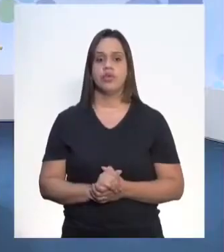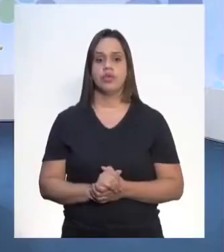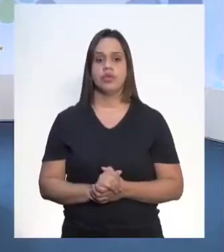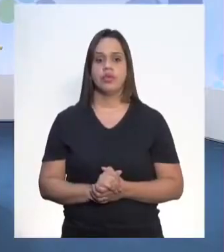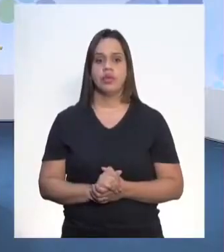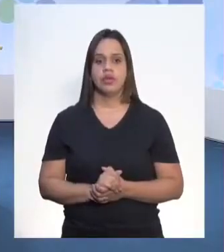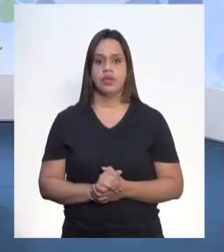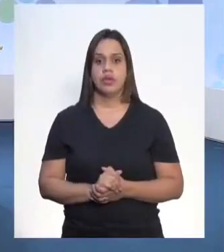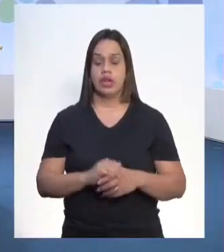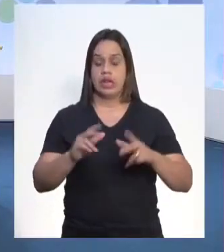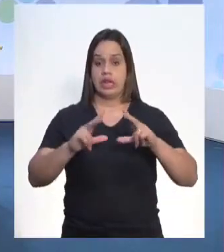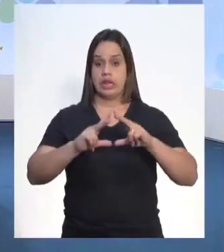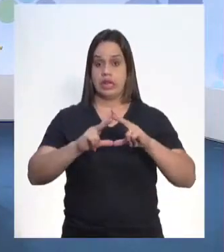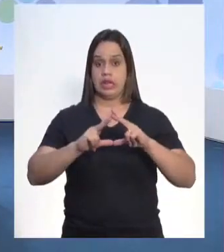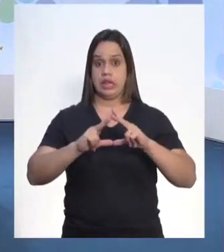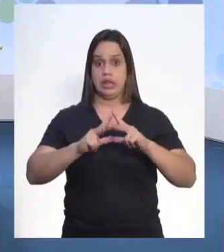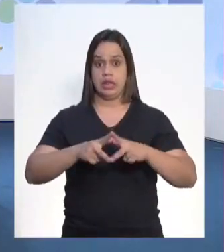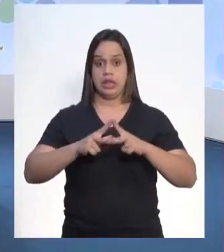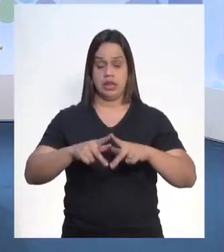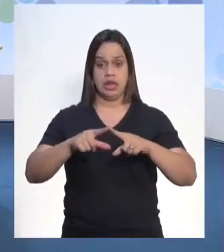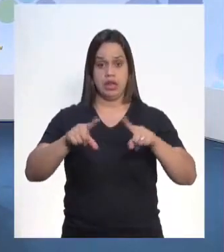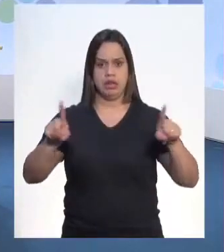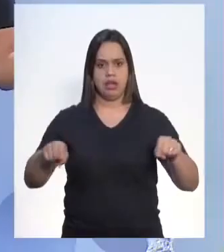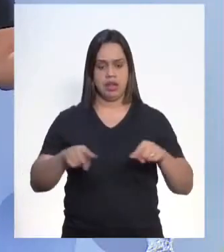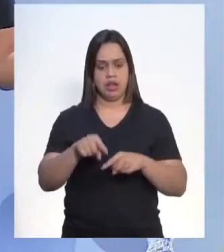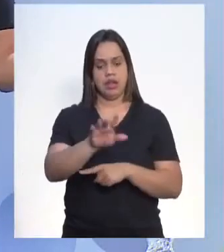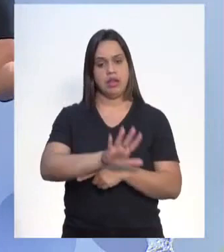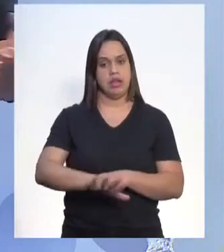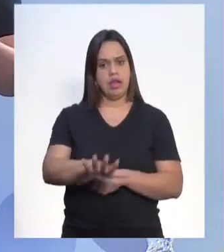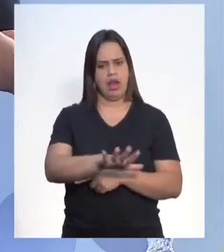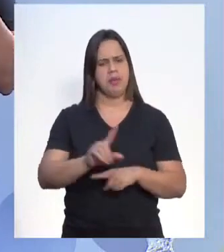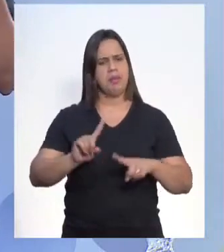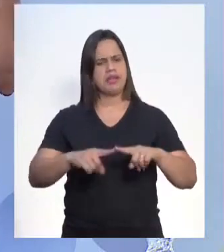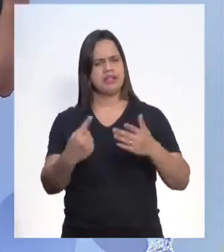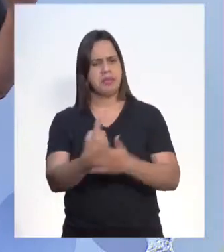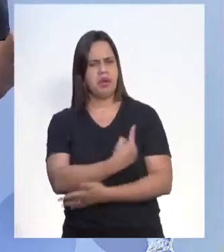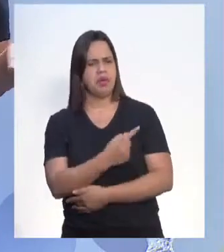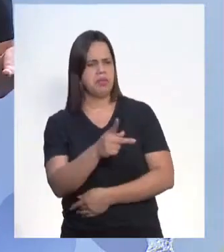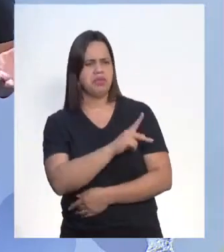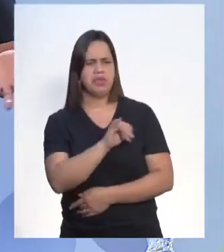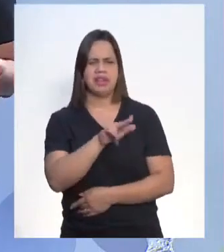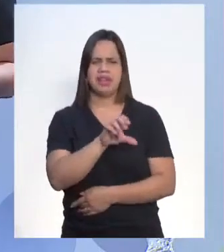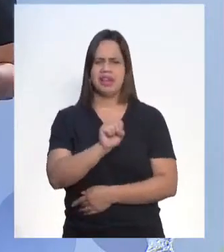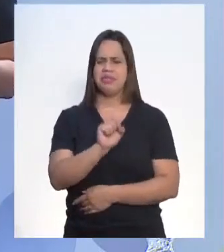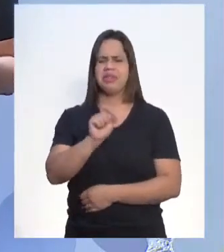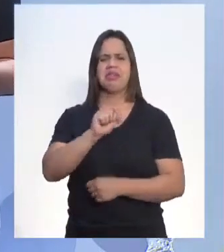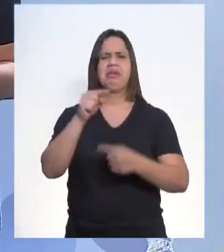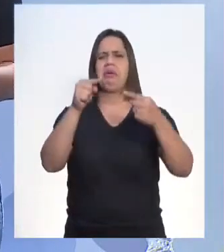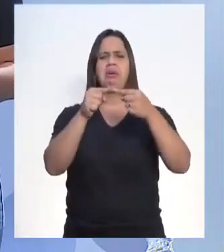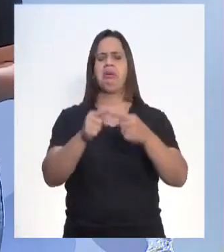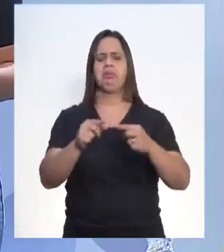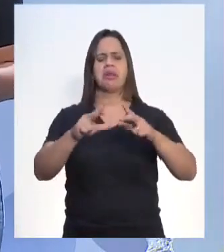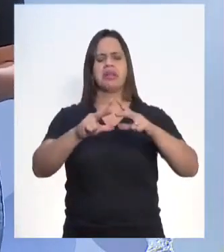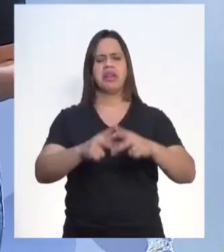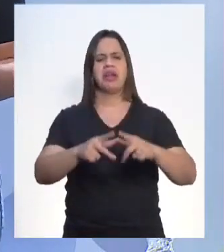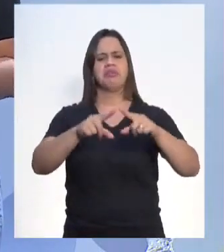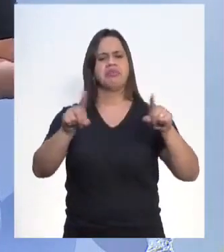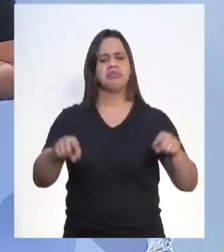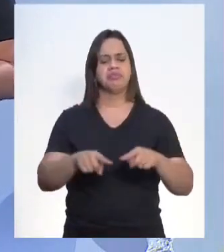retângulo e de áreas. Aí você pode dizer, mas, professor Inês, o que tem a ver triângulo, retângulo e